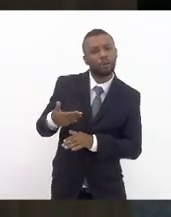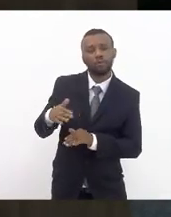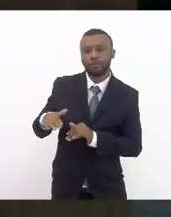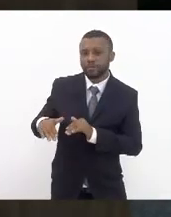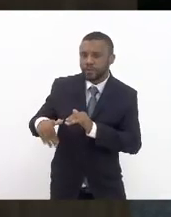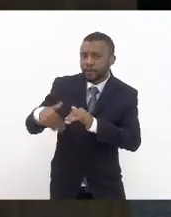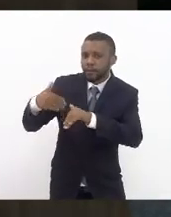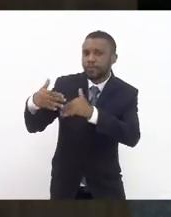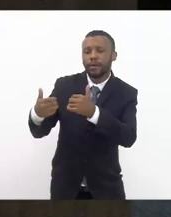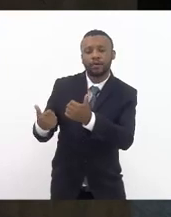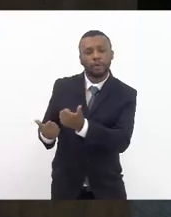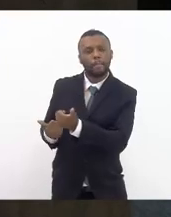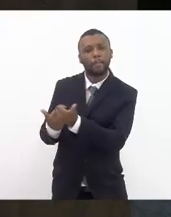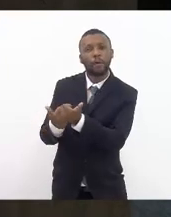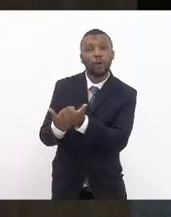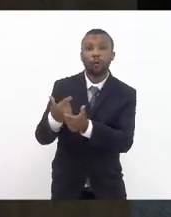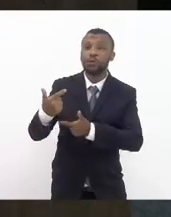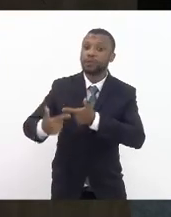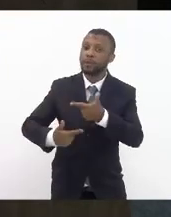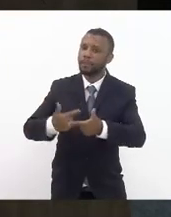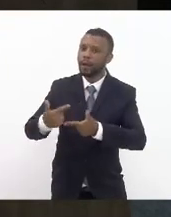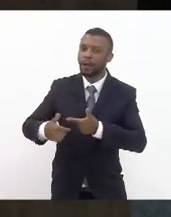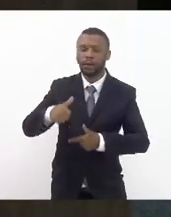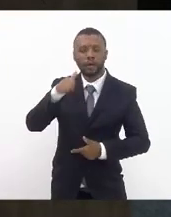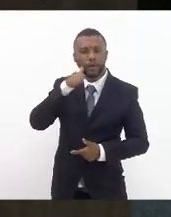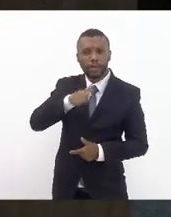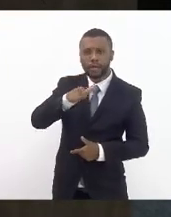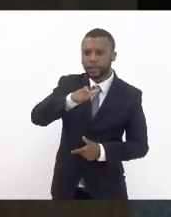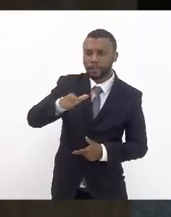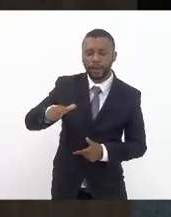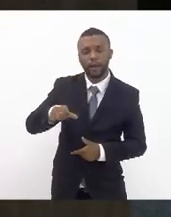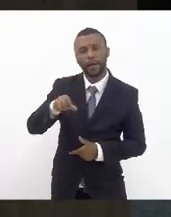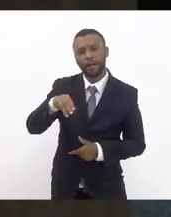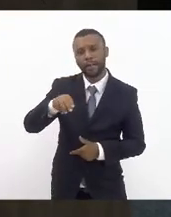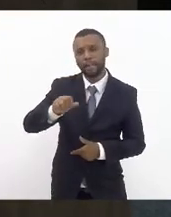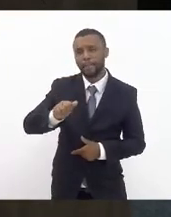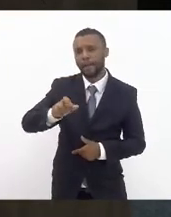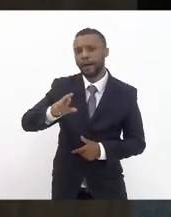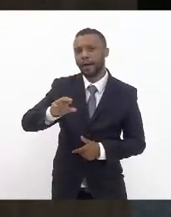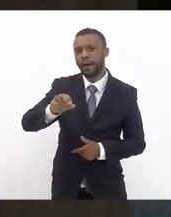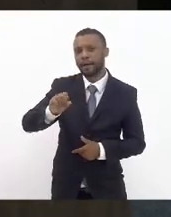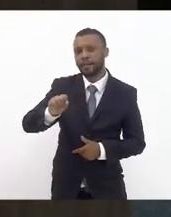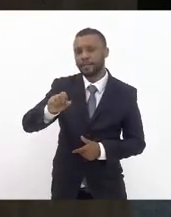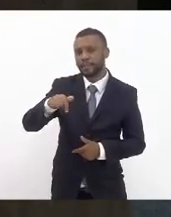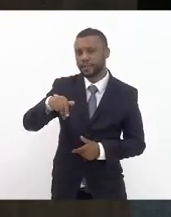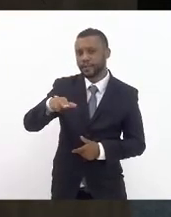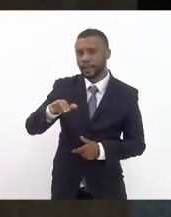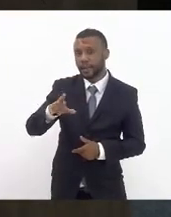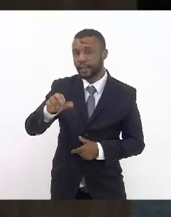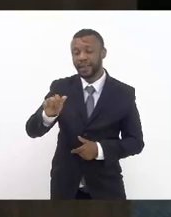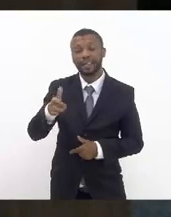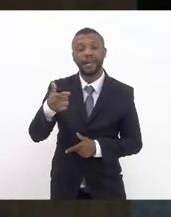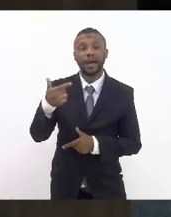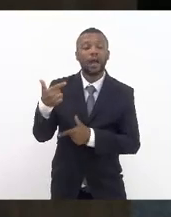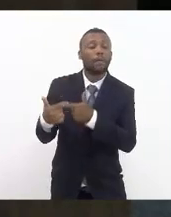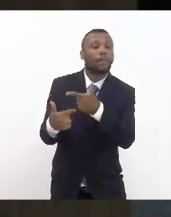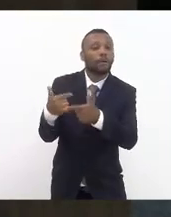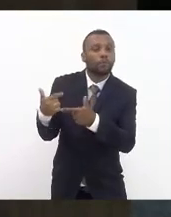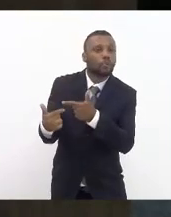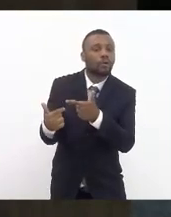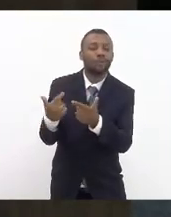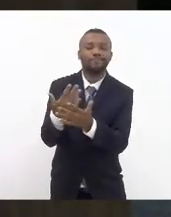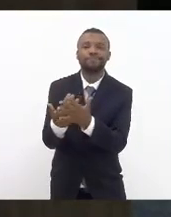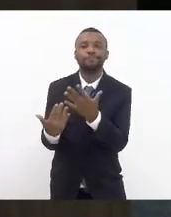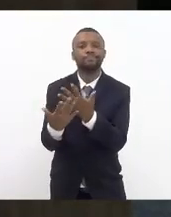atividades das mulheres marisqueiras, que são aquelas que você conhece muito bem, que produzem artesanalmente o seu trabalho